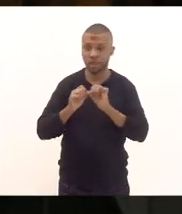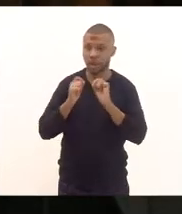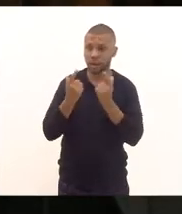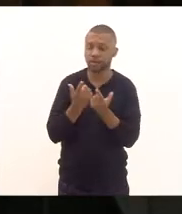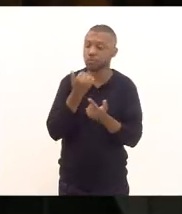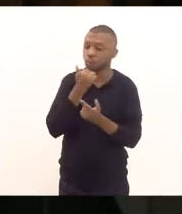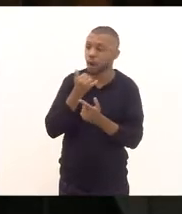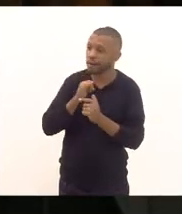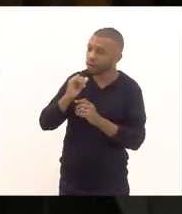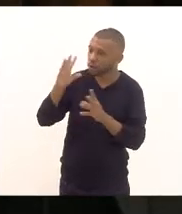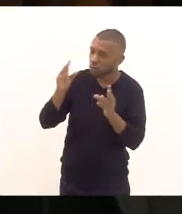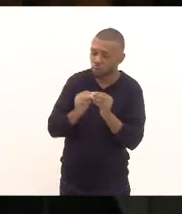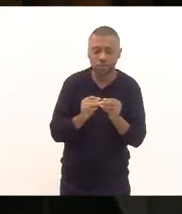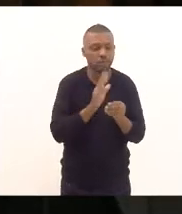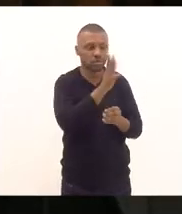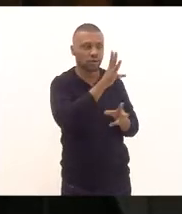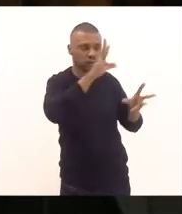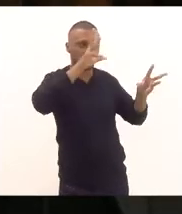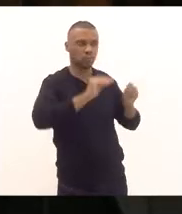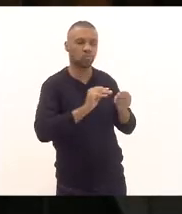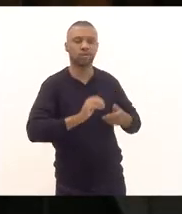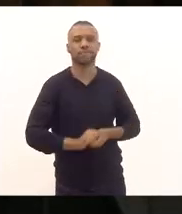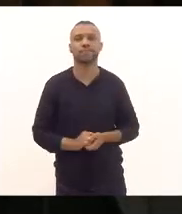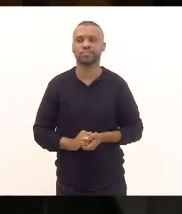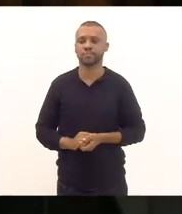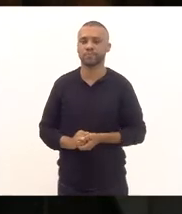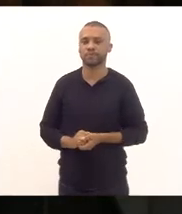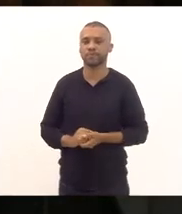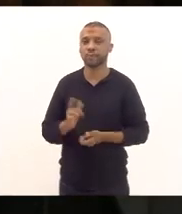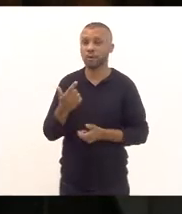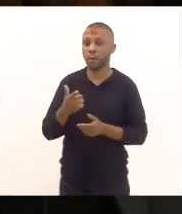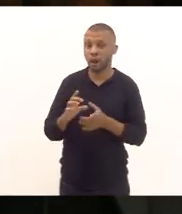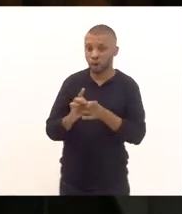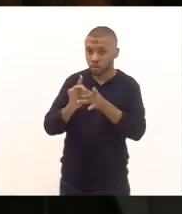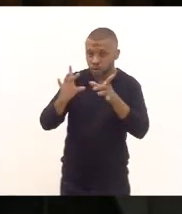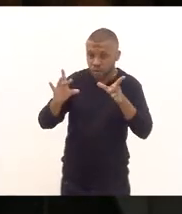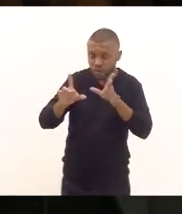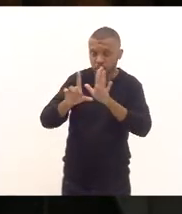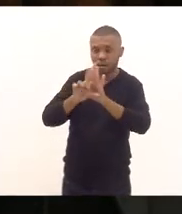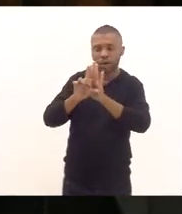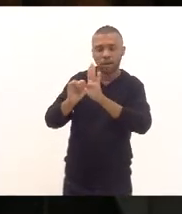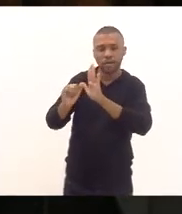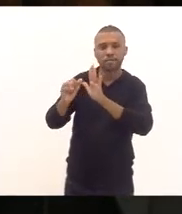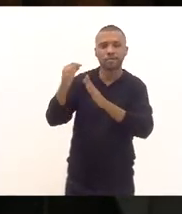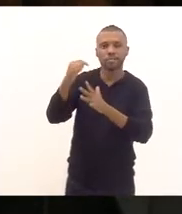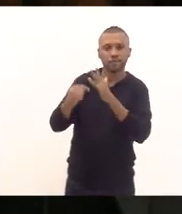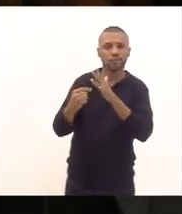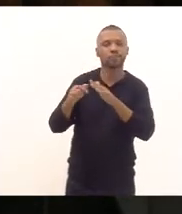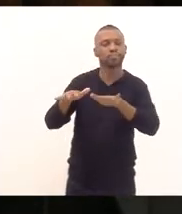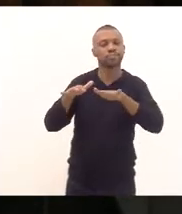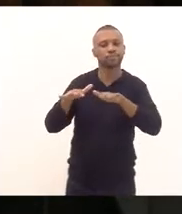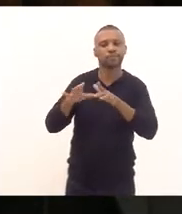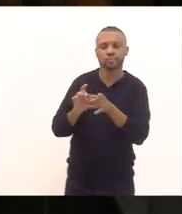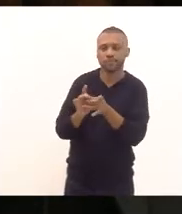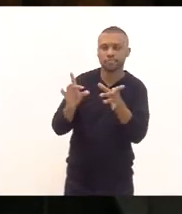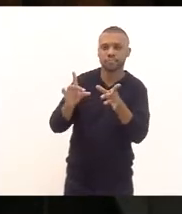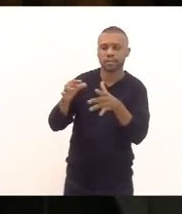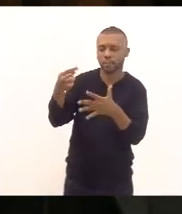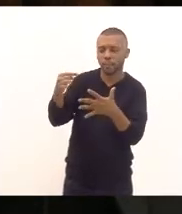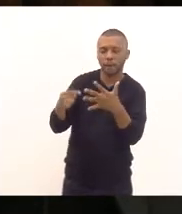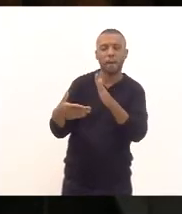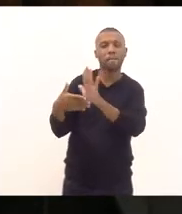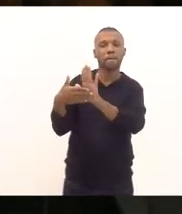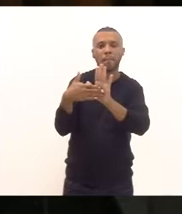da Lei por favor Deputado já comprou uma autorização Legislativa que o Parlamento dá para que todas essas medidas que eu